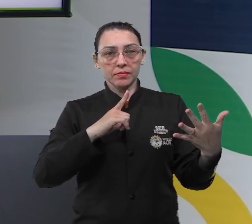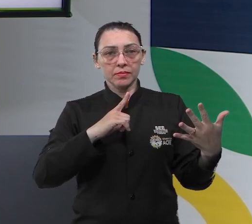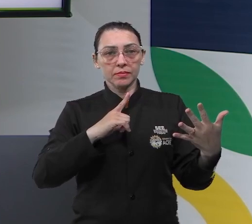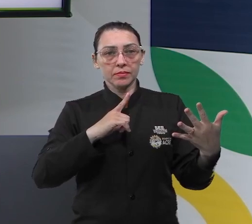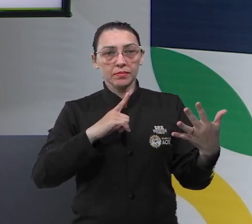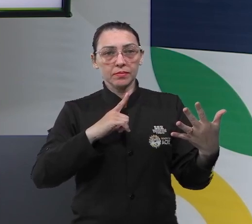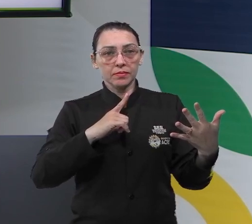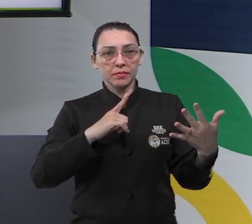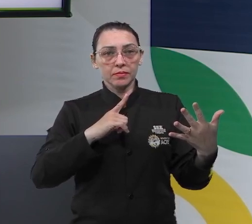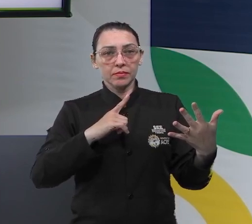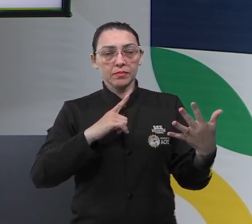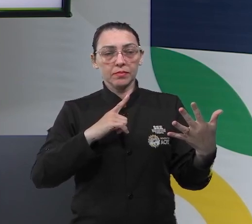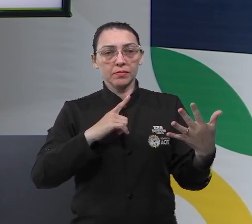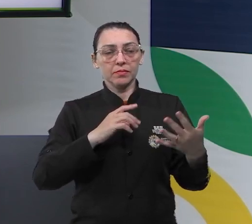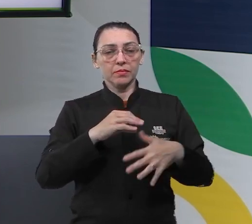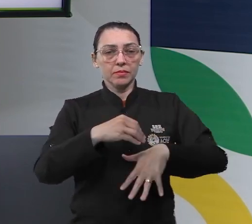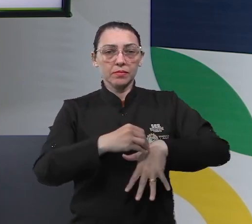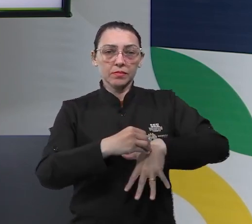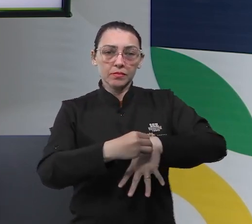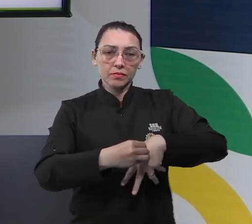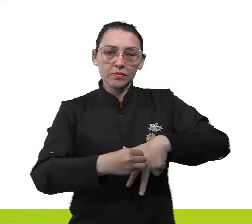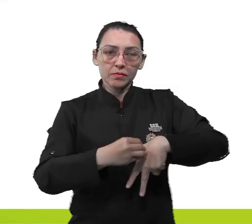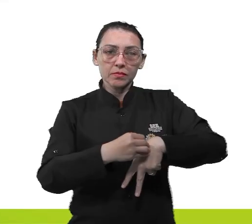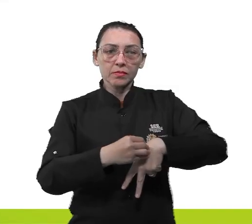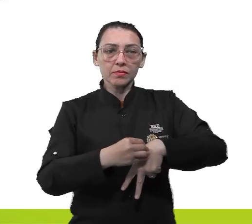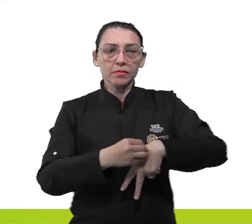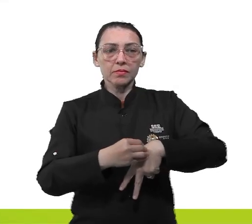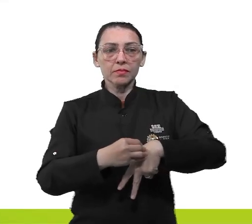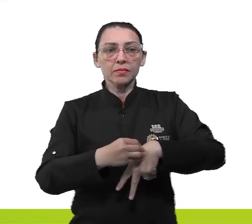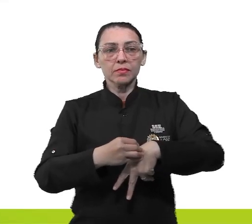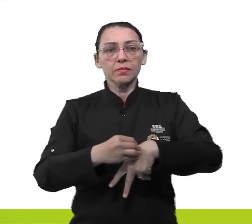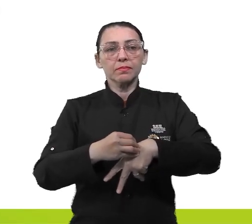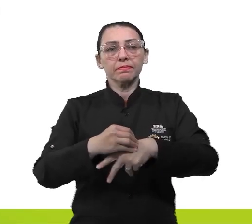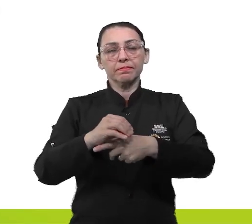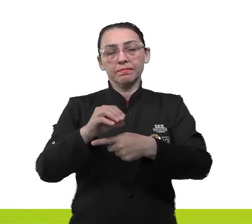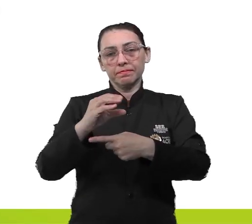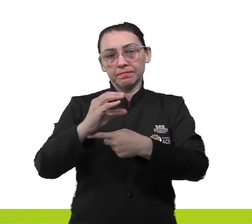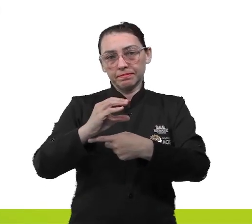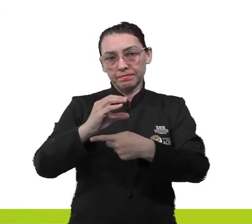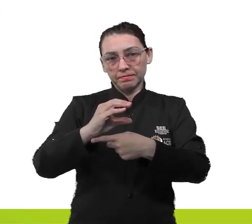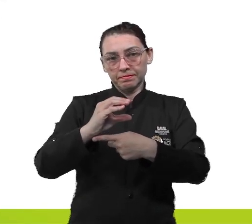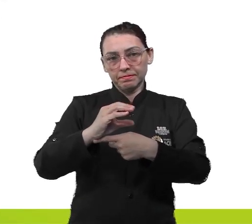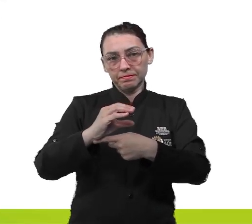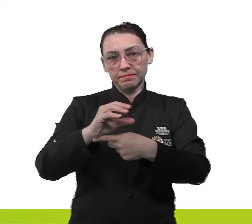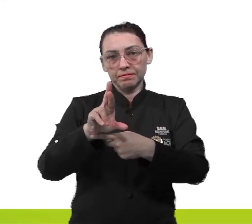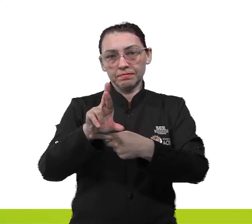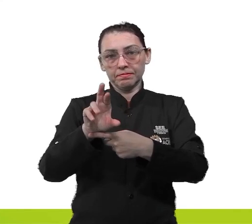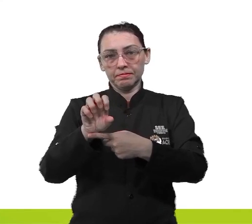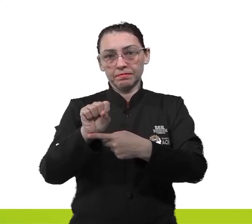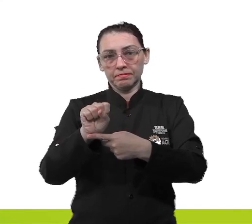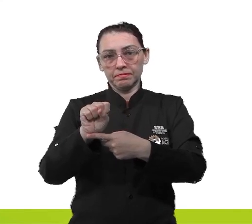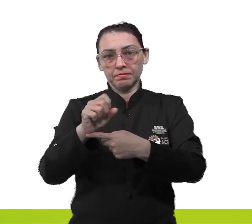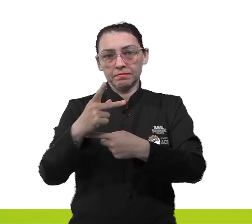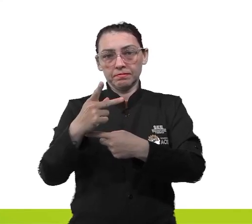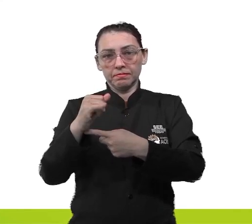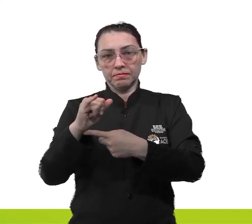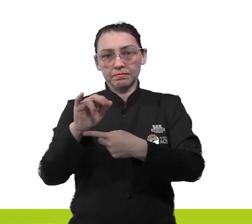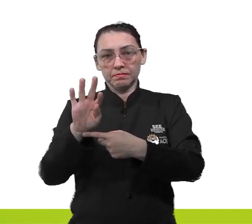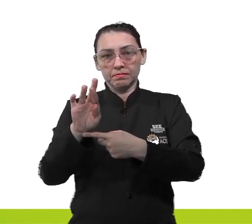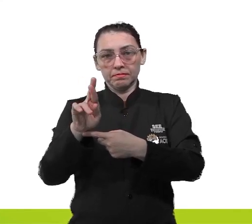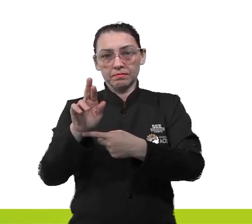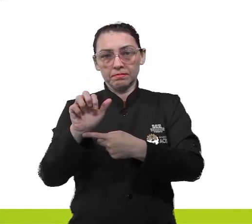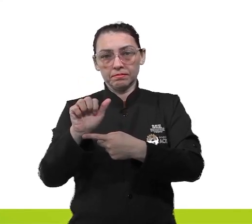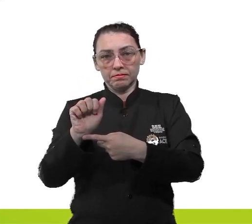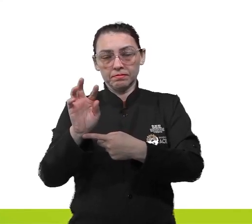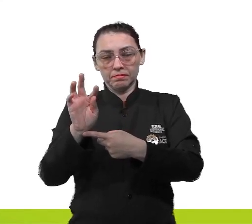pulmão, o órgão, né, pulmão no seu sistema? Sistema respiratório, né, pessoal? Opa, sistema